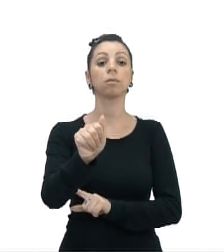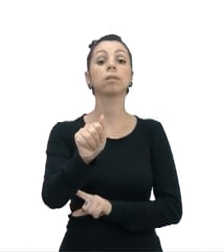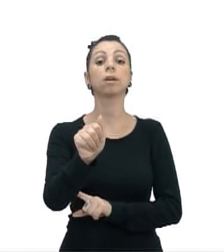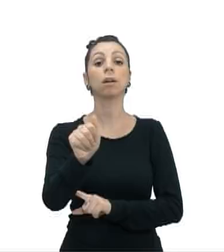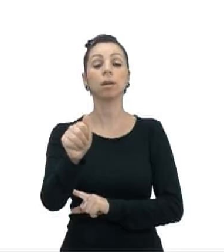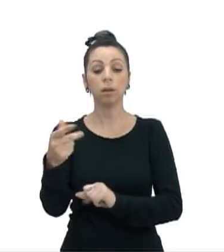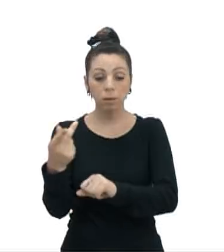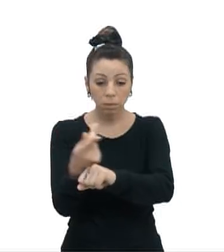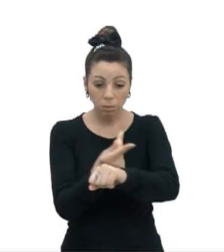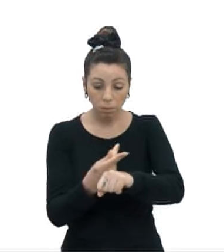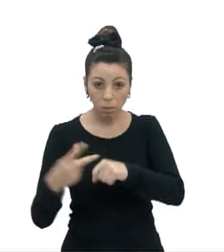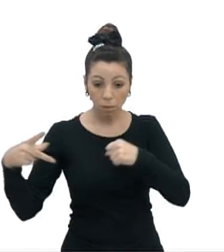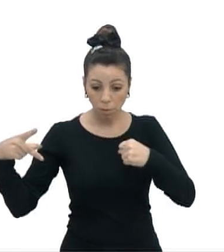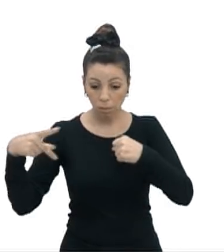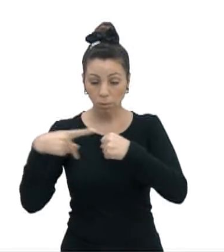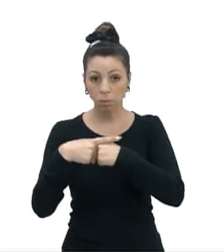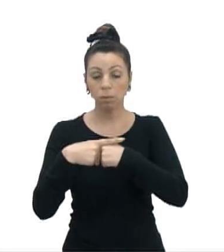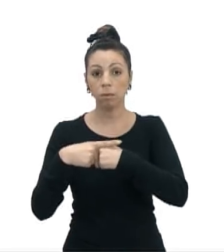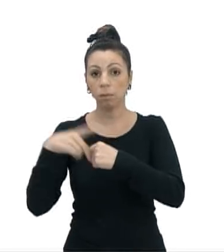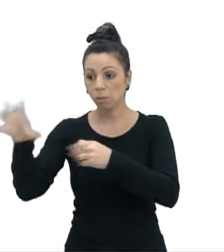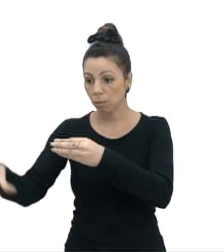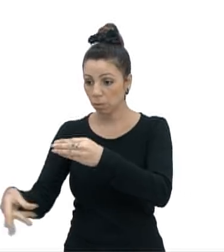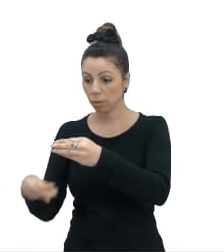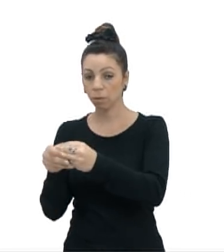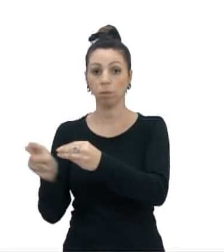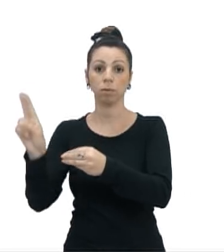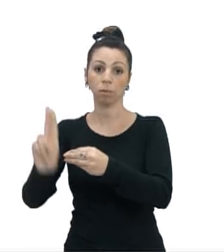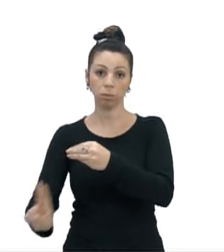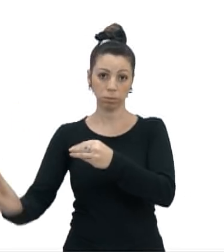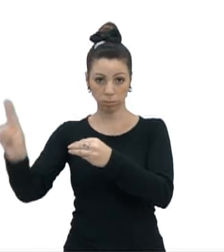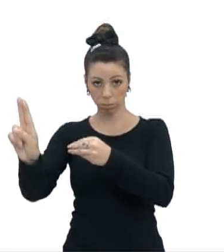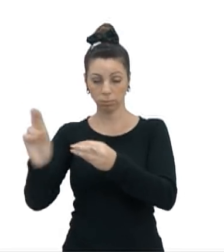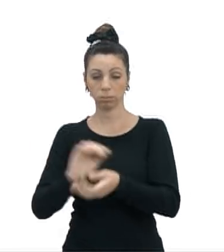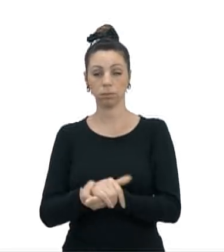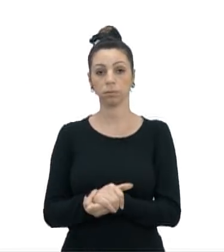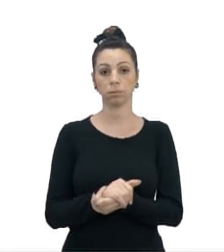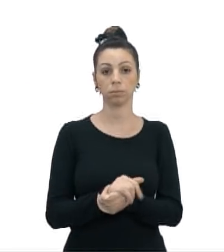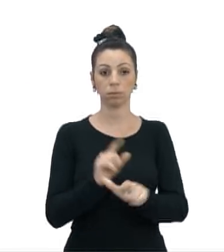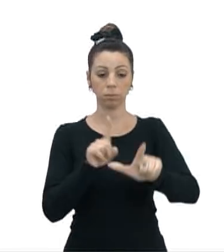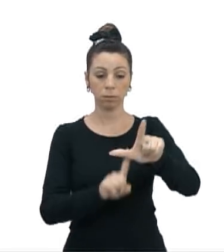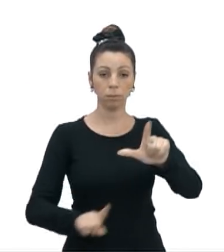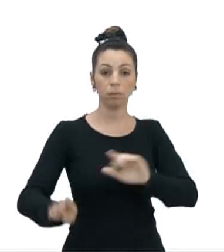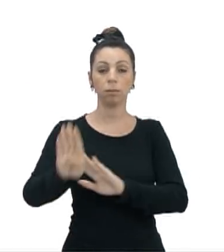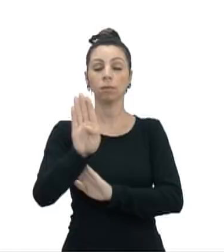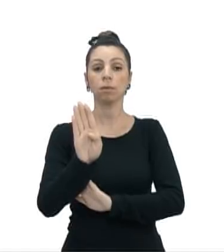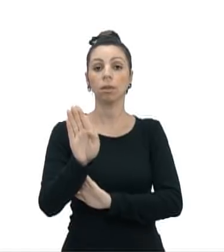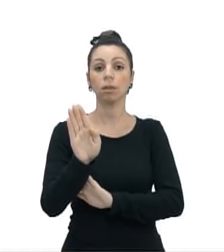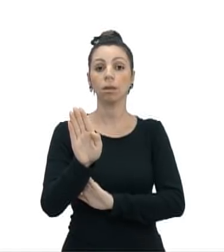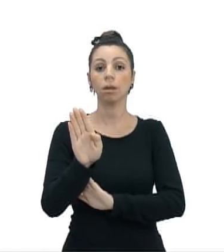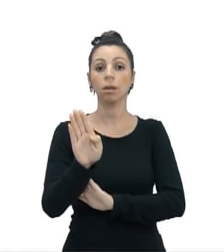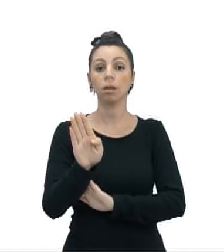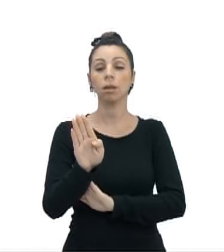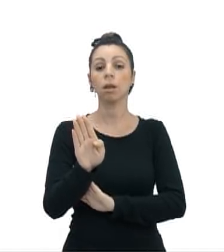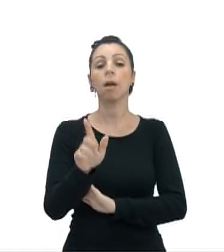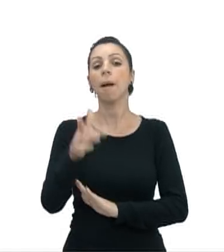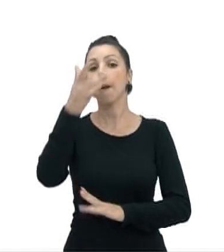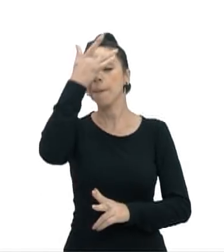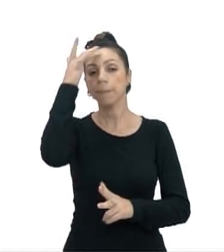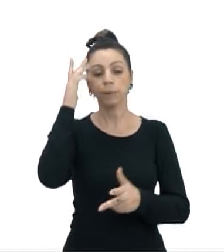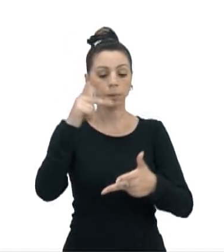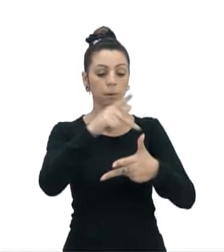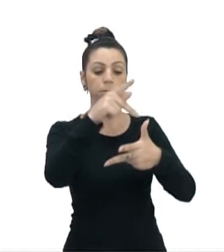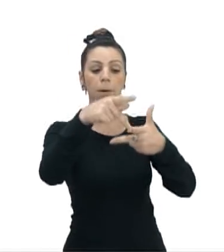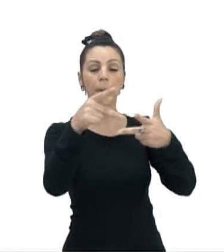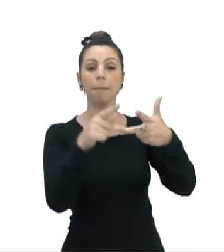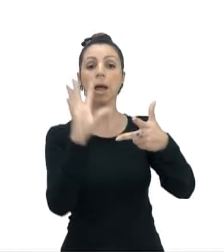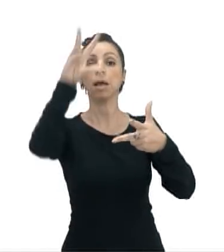qual pronome oblíquo foi utilizado. E letra B. A que pessoa do discurso ele se